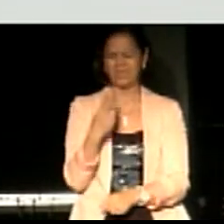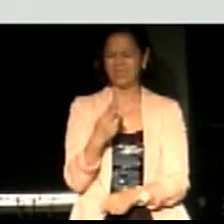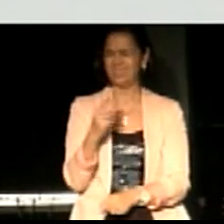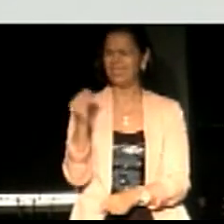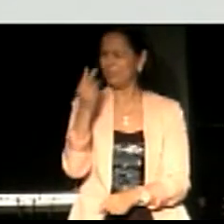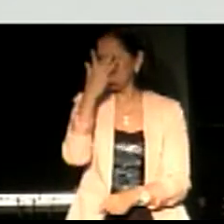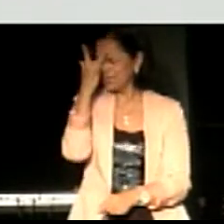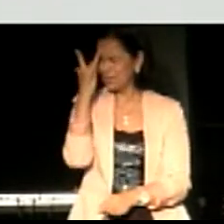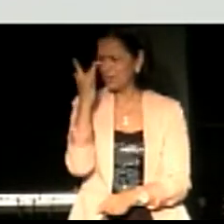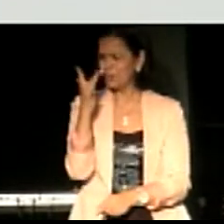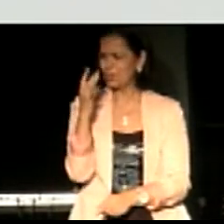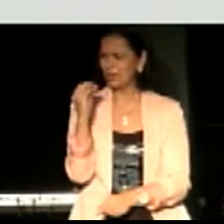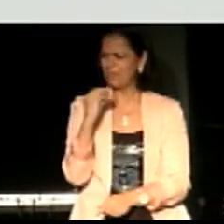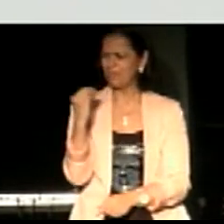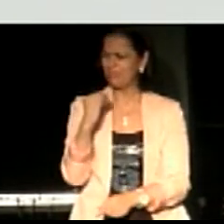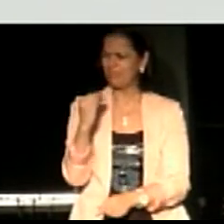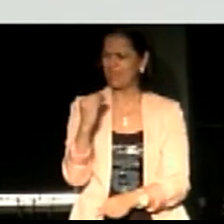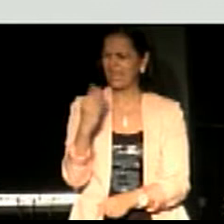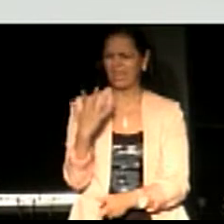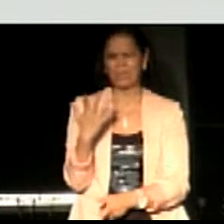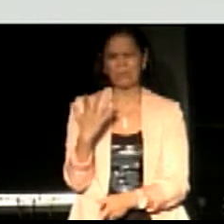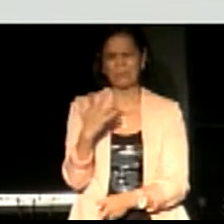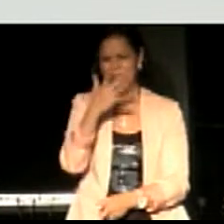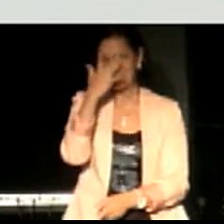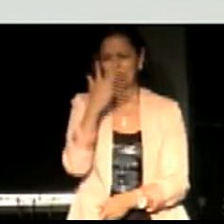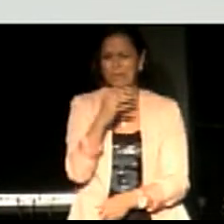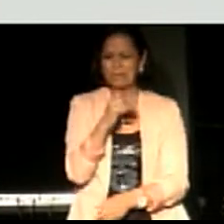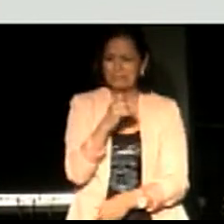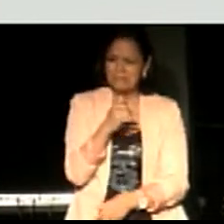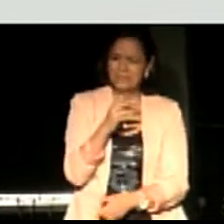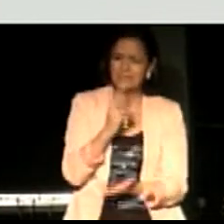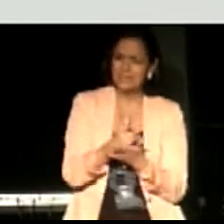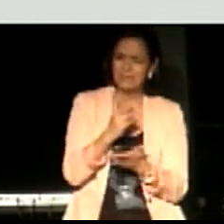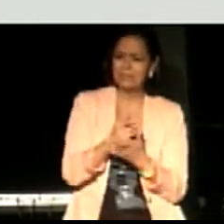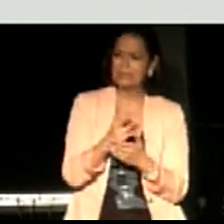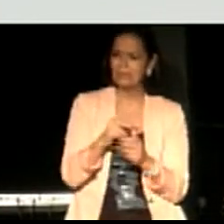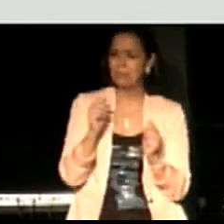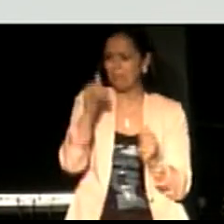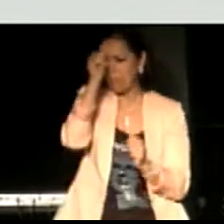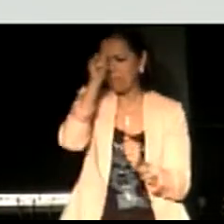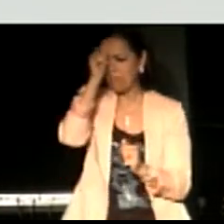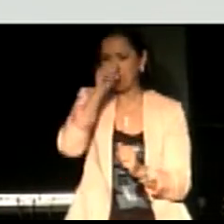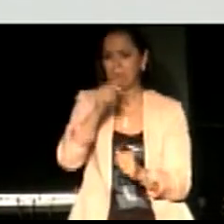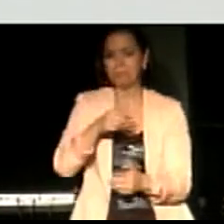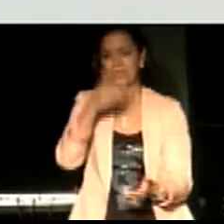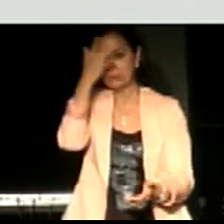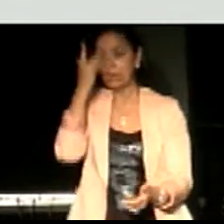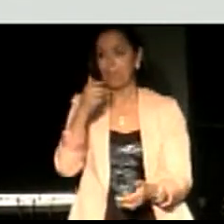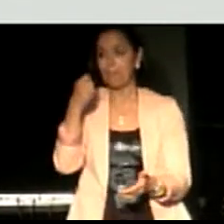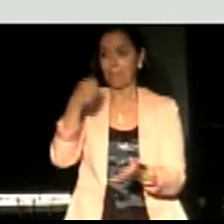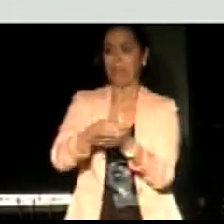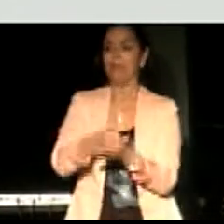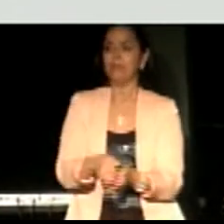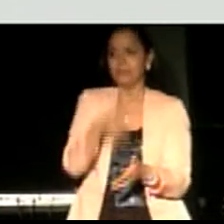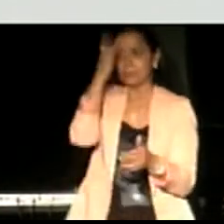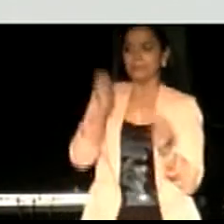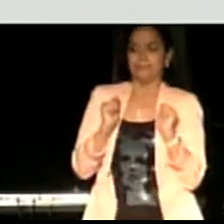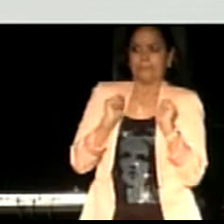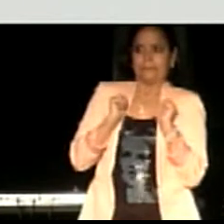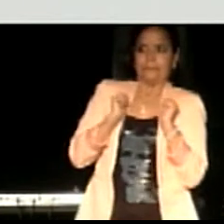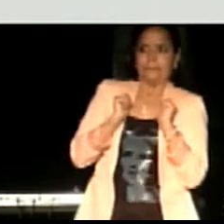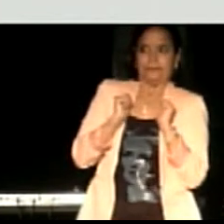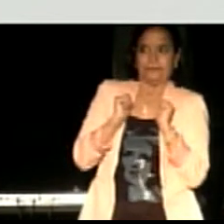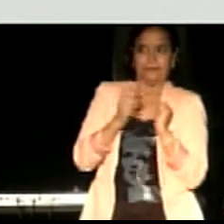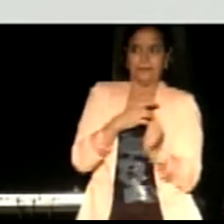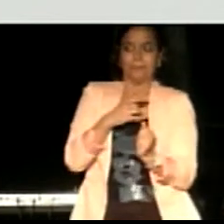remete-nos a alguém de personalidade fraca que permite que todos falem grosso com ele. Geralmente é isso que nós pensamos de